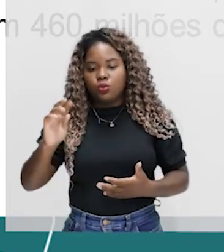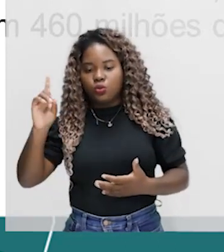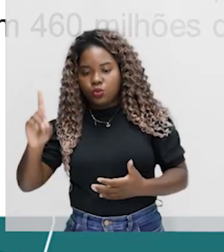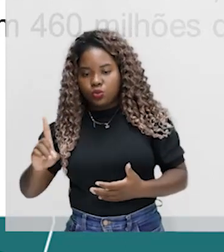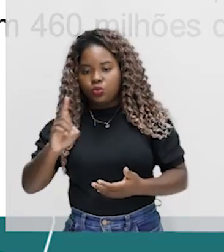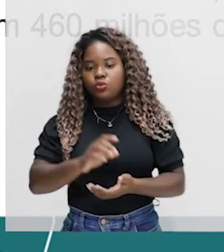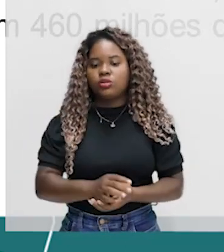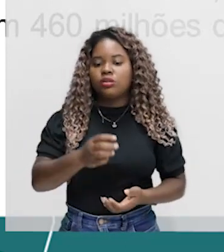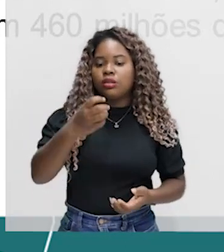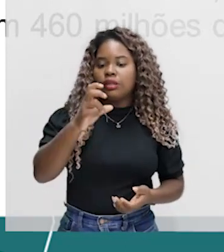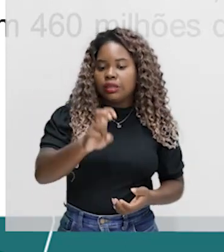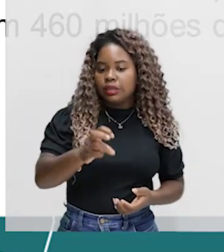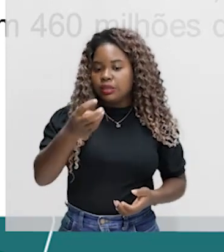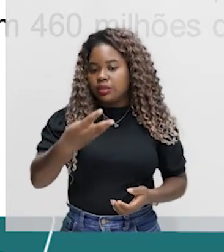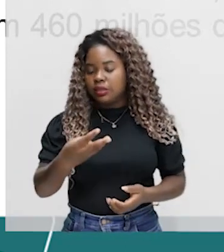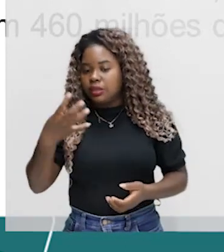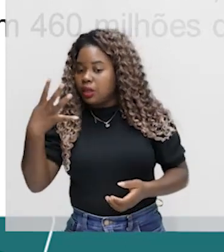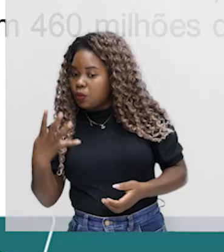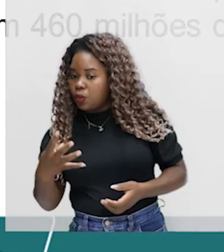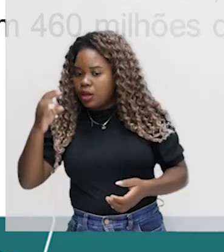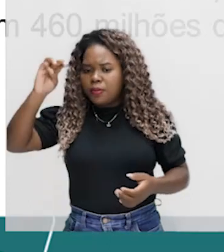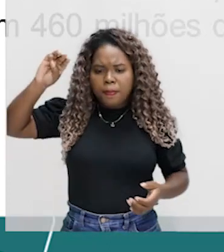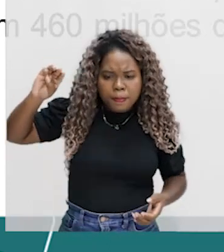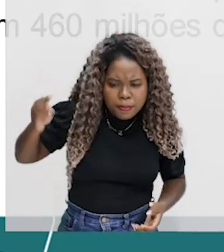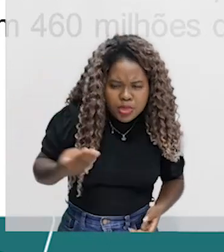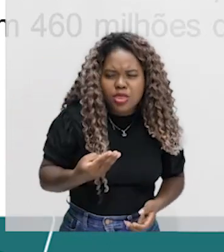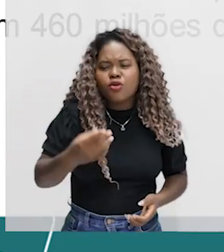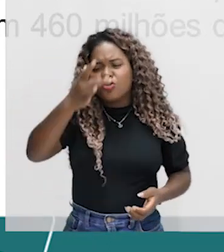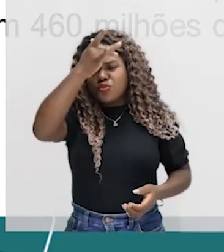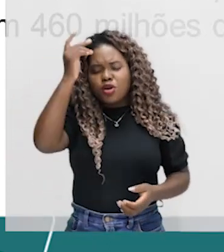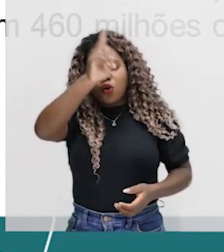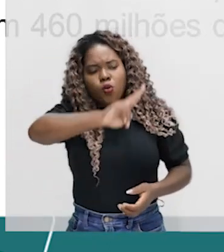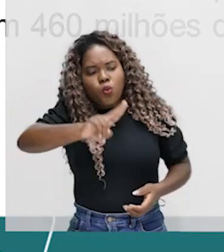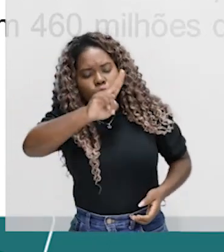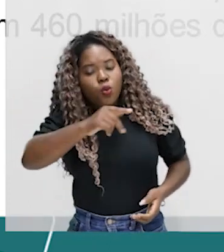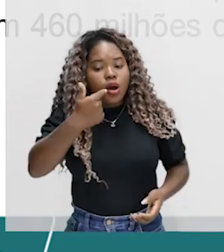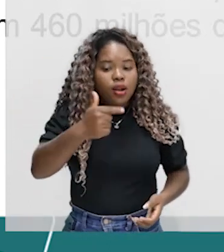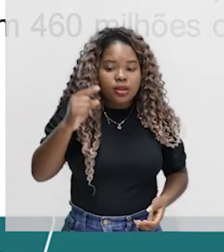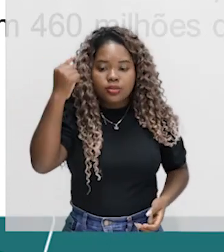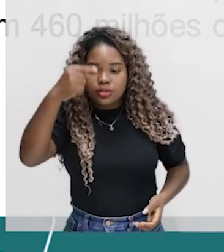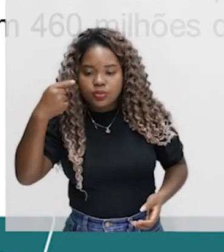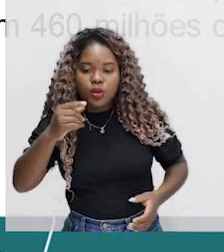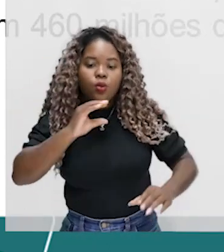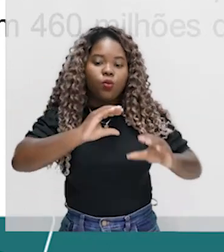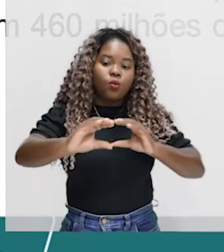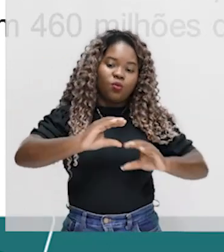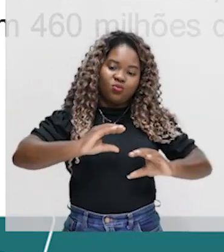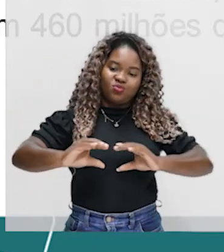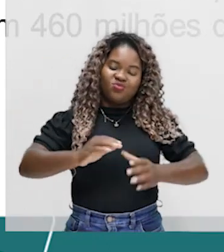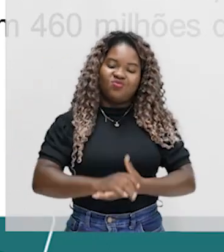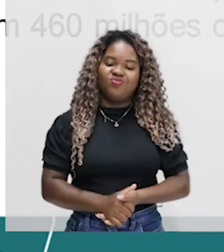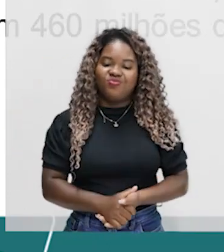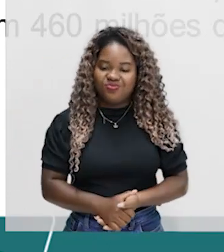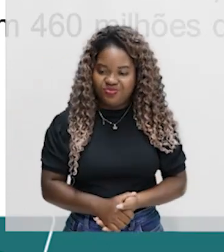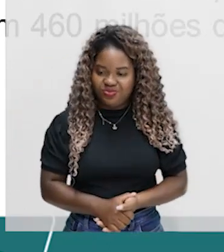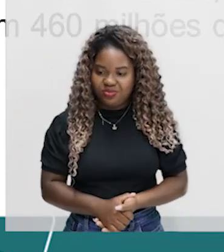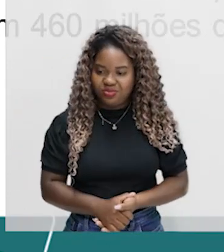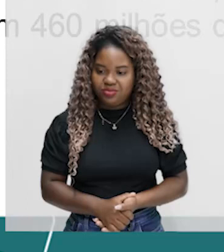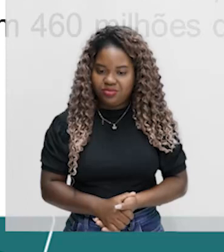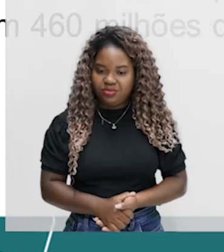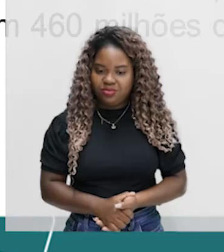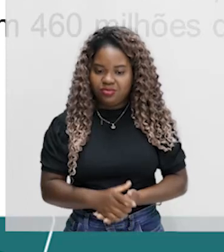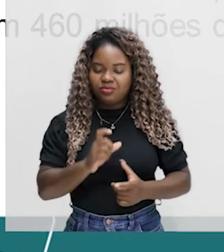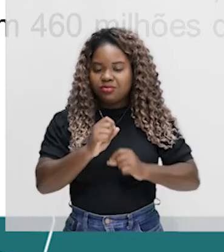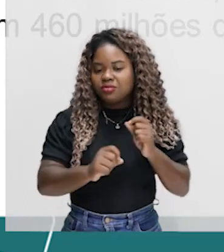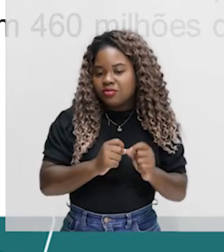534 milhões de pessoas que usam espanhol para se comunicar. Quando o assunto é sobre